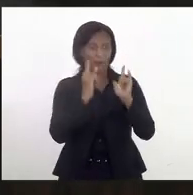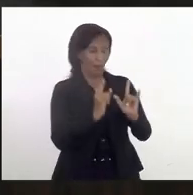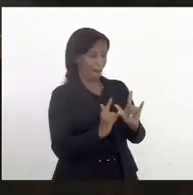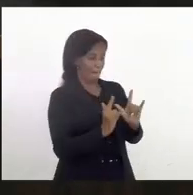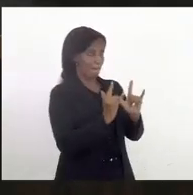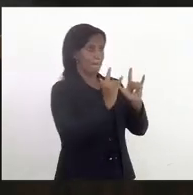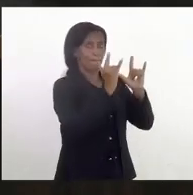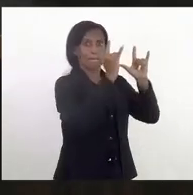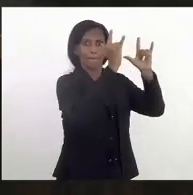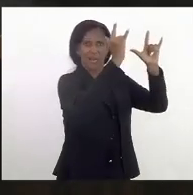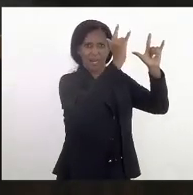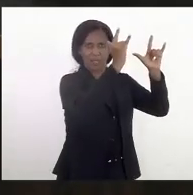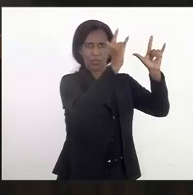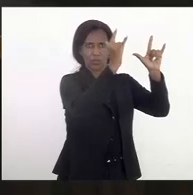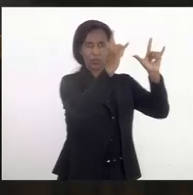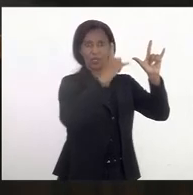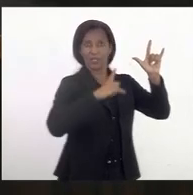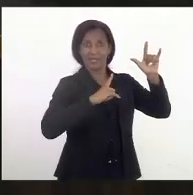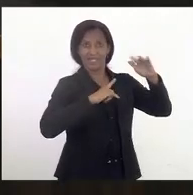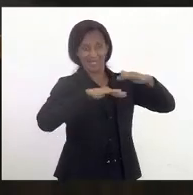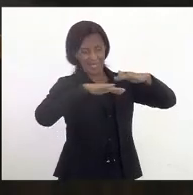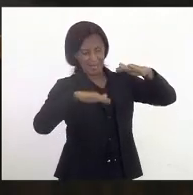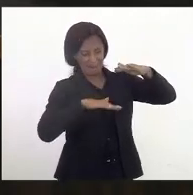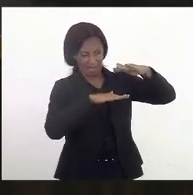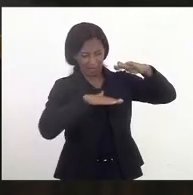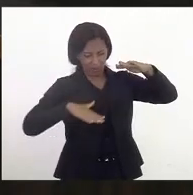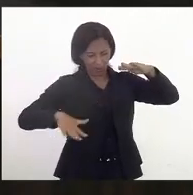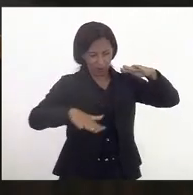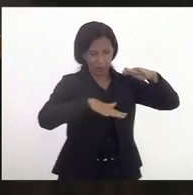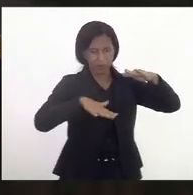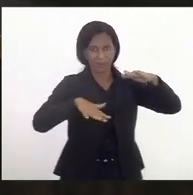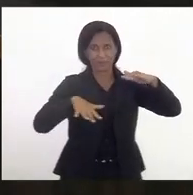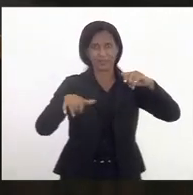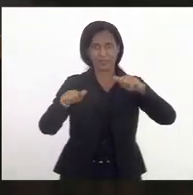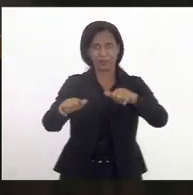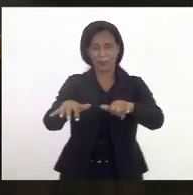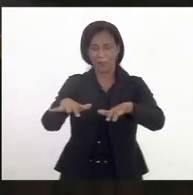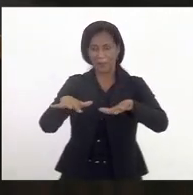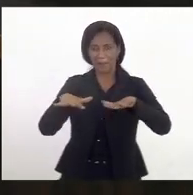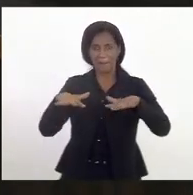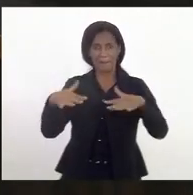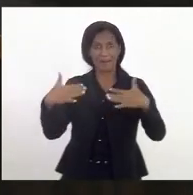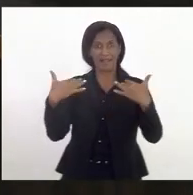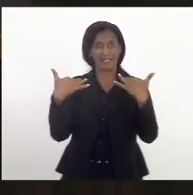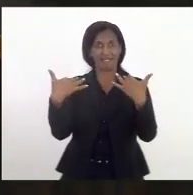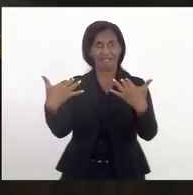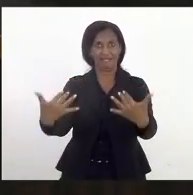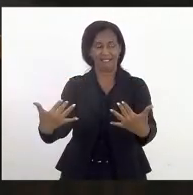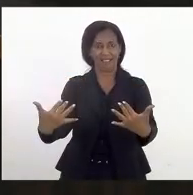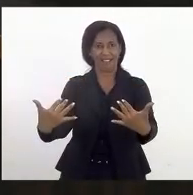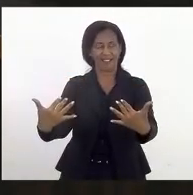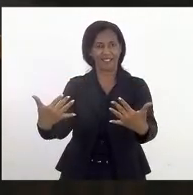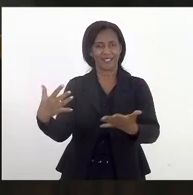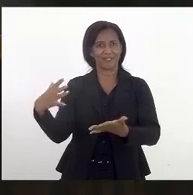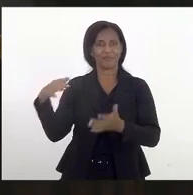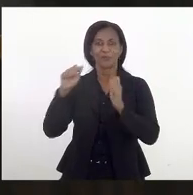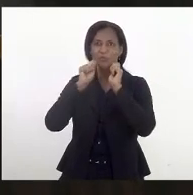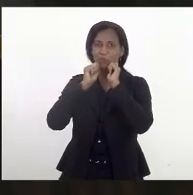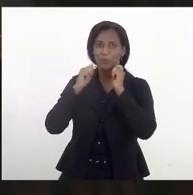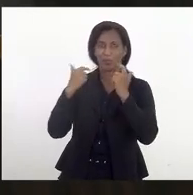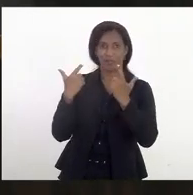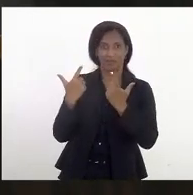um plenário de uma assembleia e como a 44 mais de